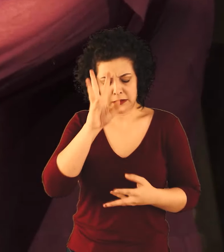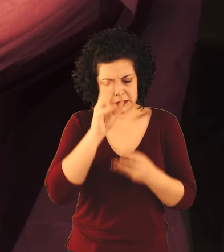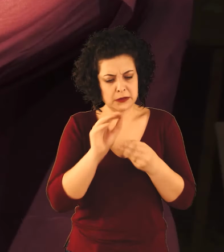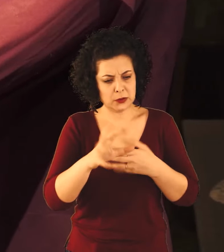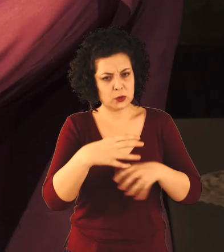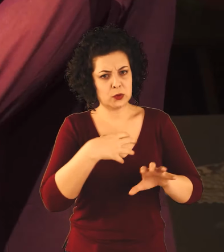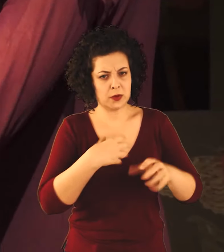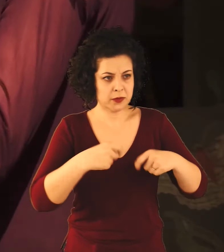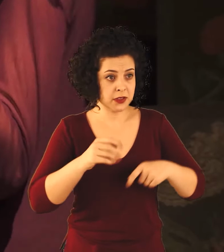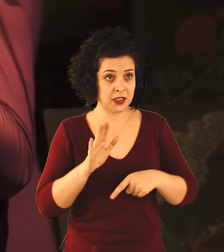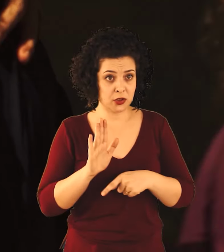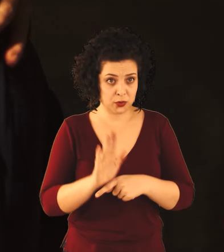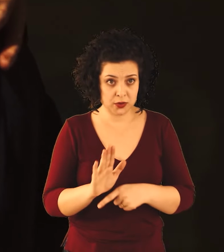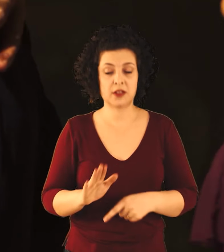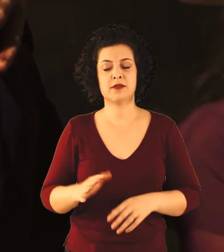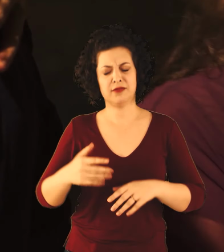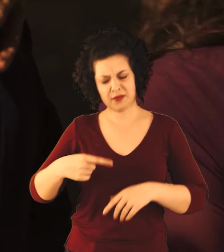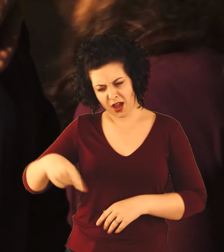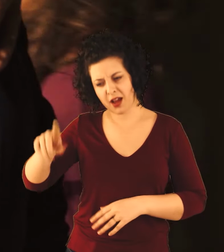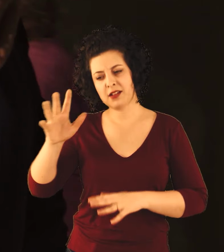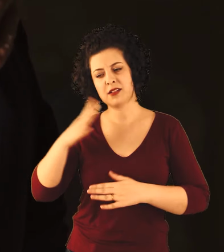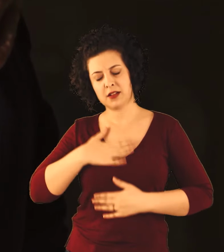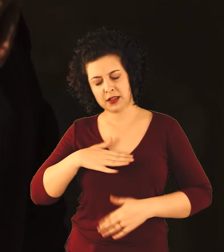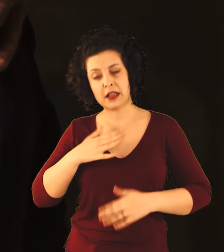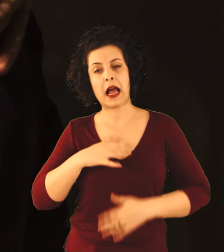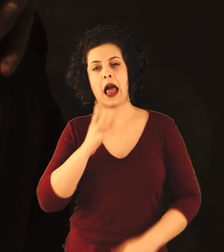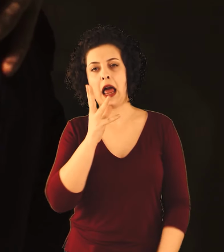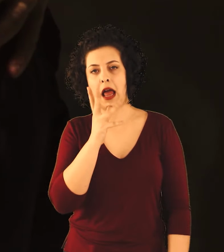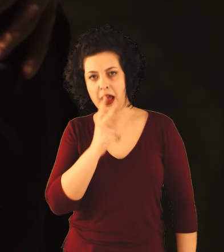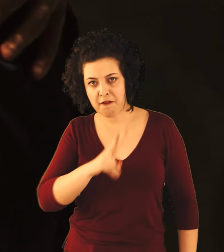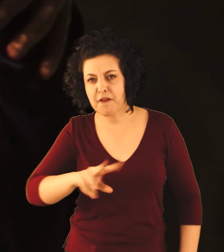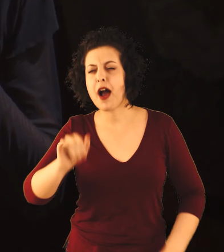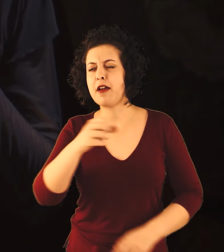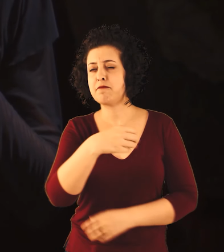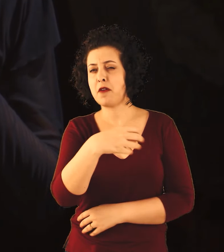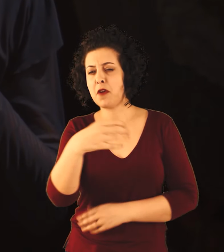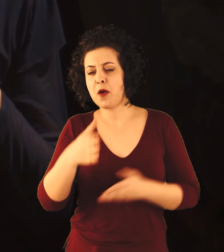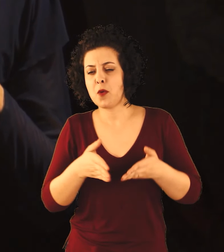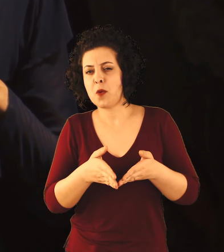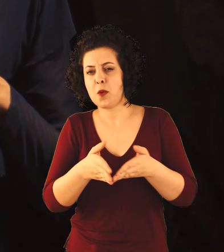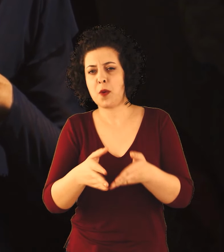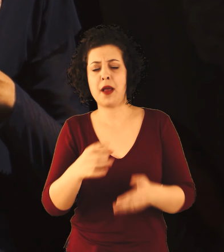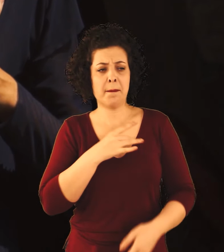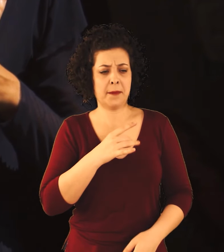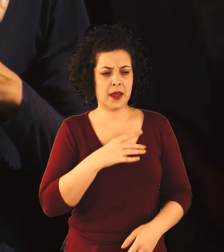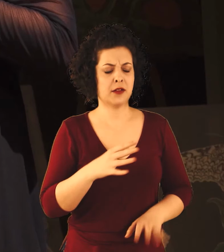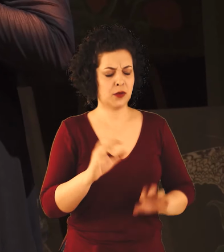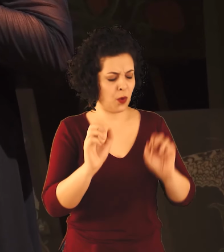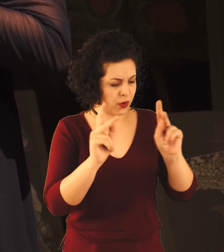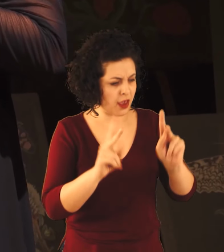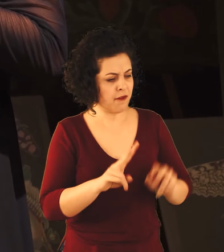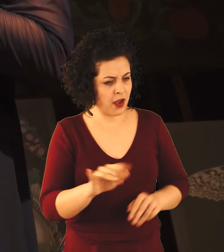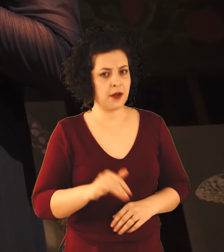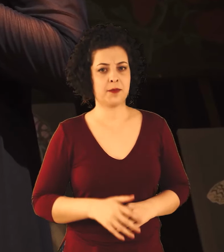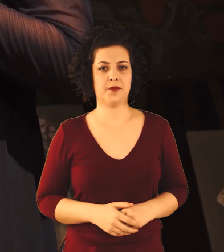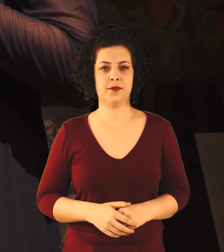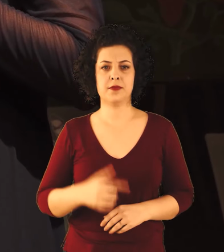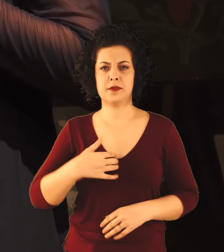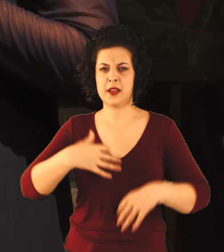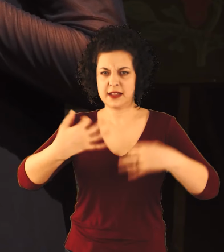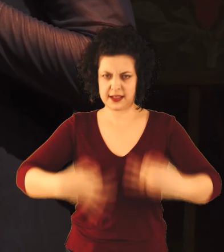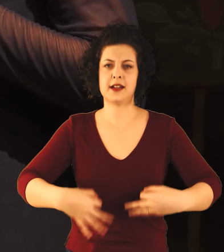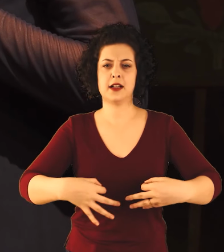entendo, filha. Precisa de ajuda? Vai descansar porque a viagem vai ser longa. Eu acho que eu tô com medo. Vai ficar tudo bem. Eu